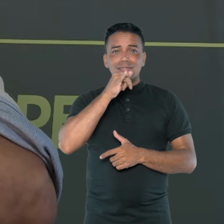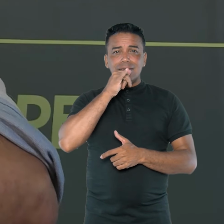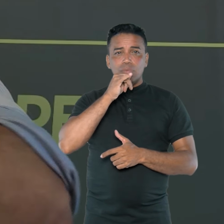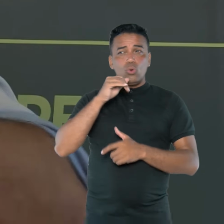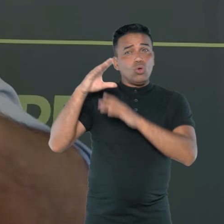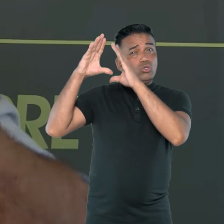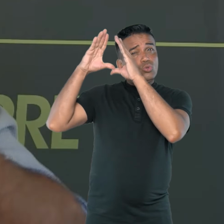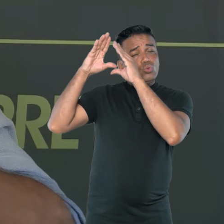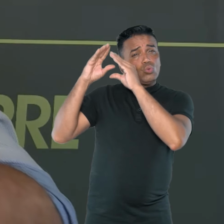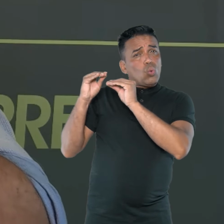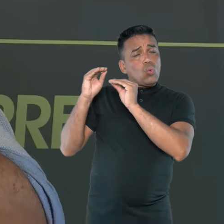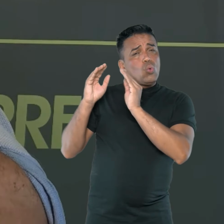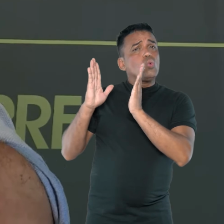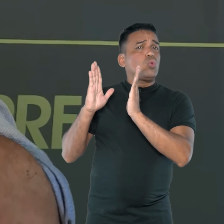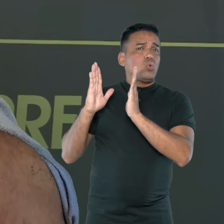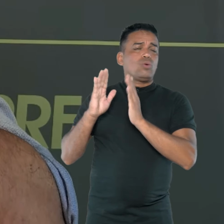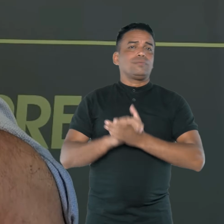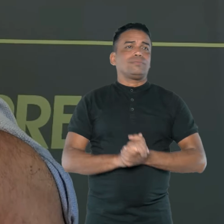assim, num determinado momento,